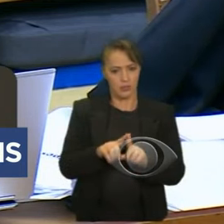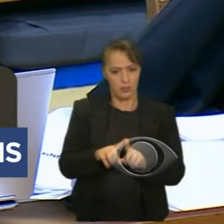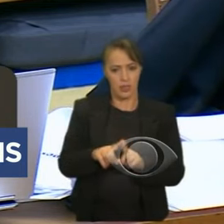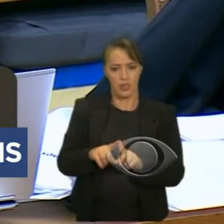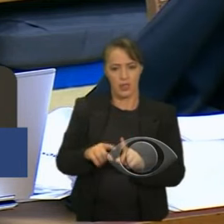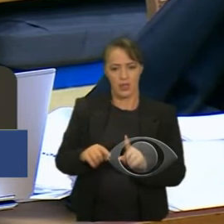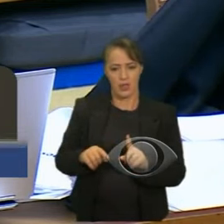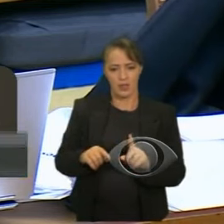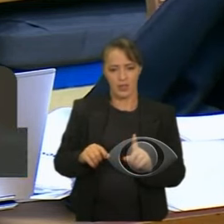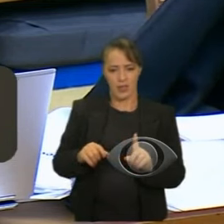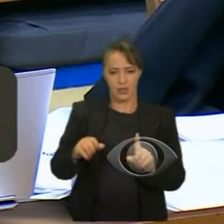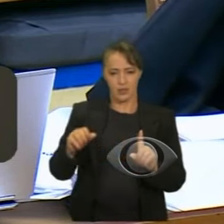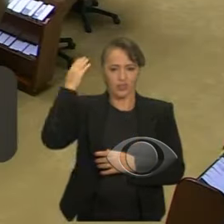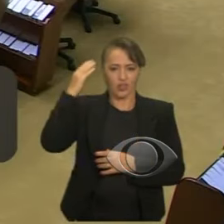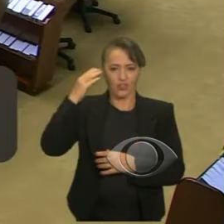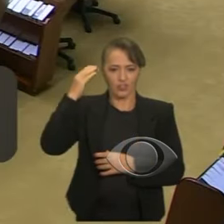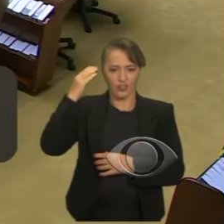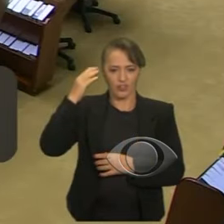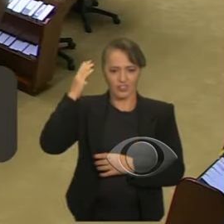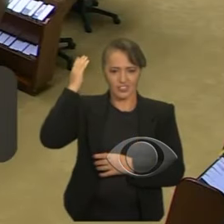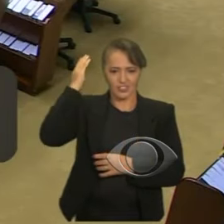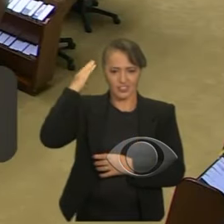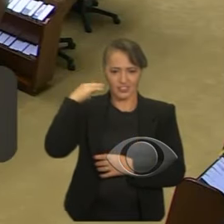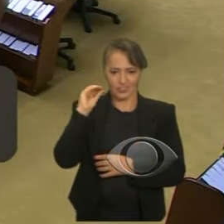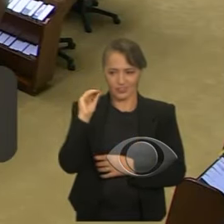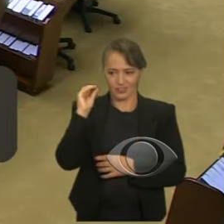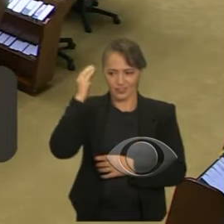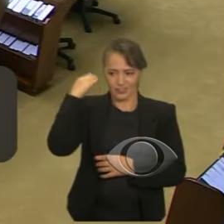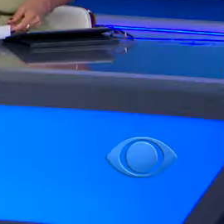contra a democracia, se preserve o Estado de Direito. O julgamento será retomado amanhã.